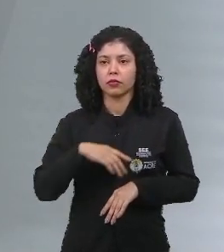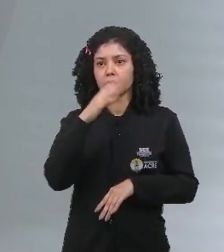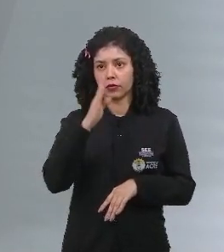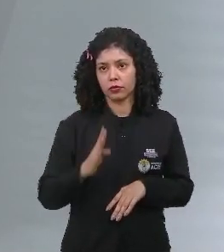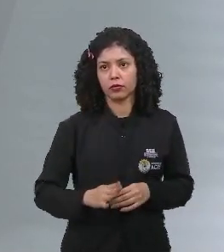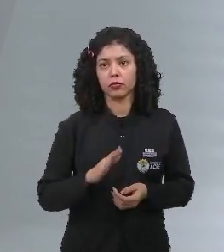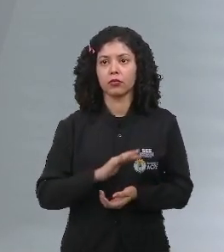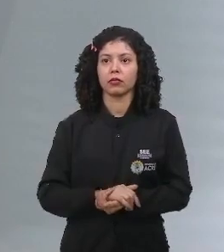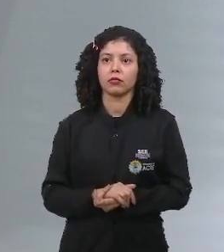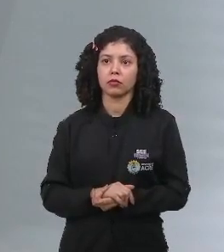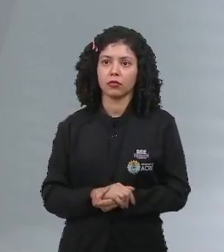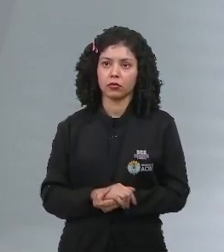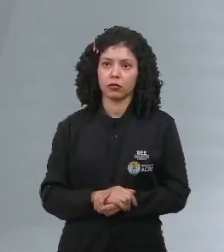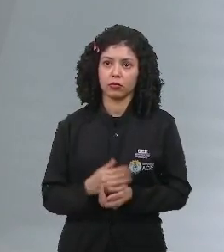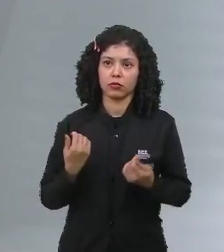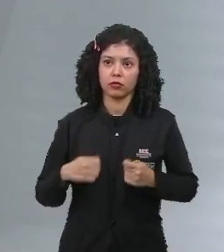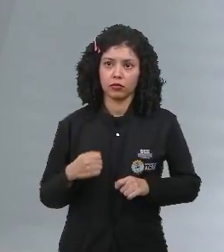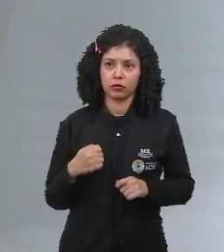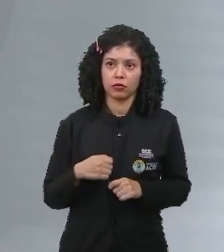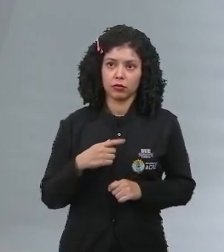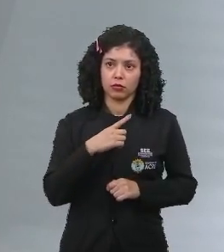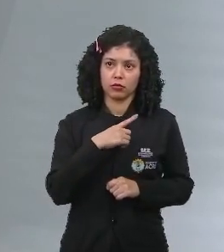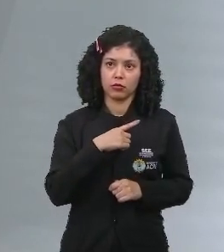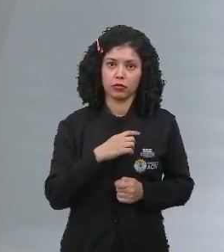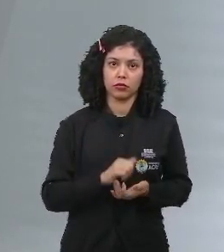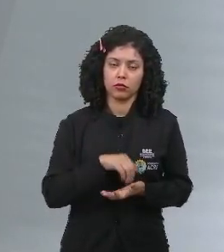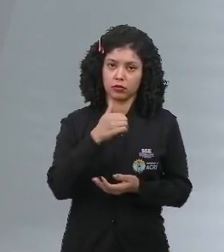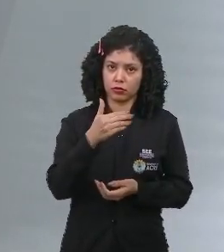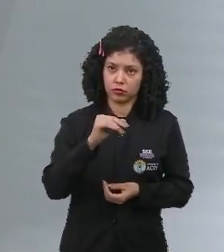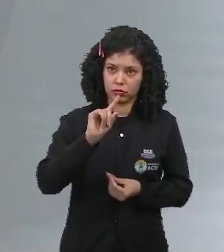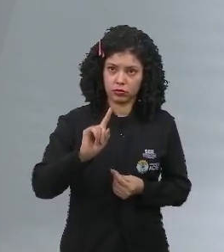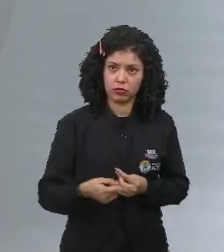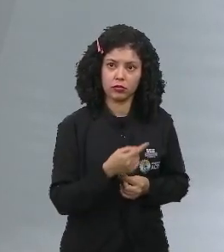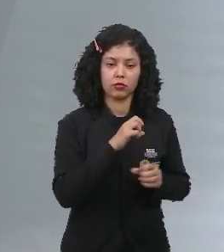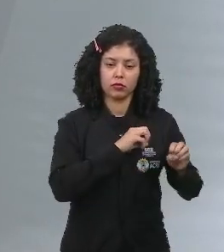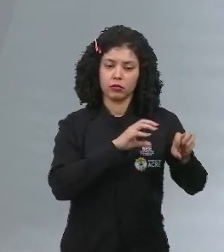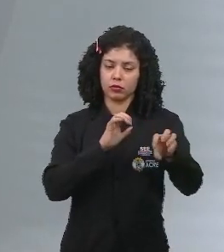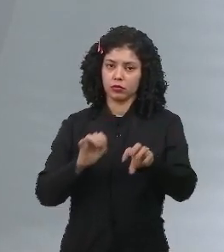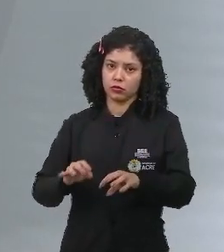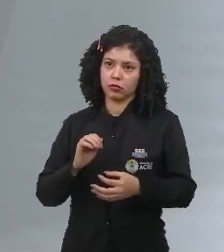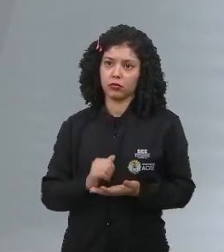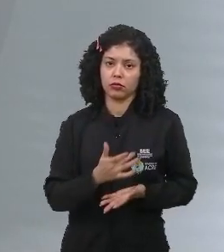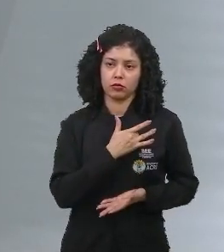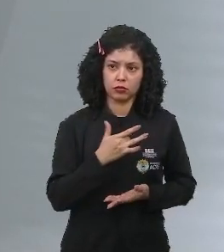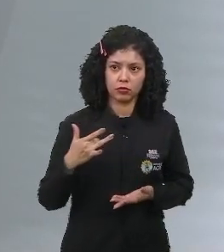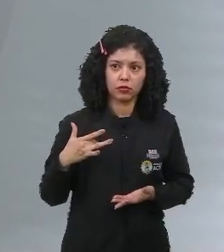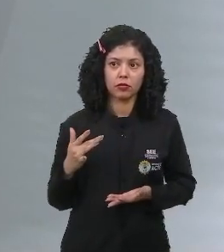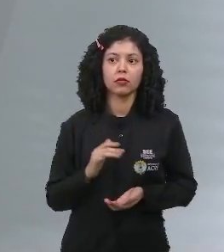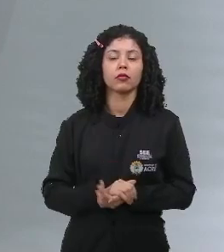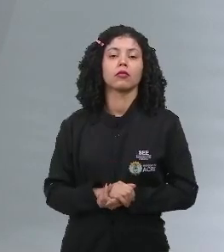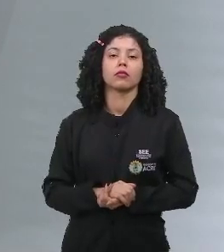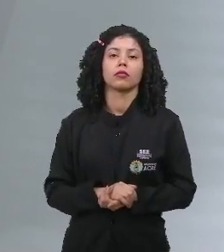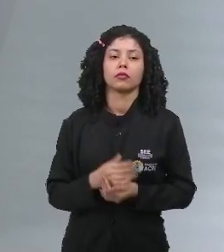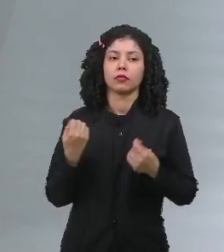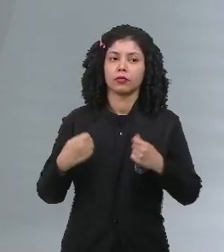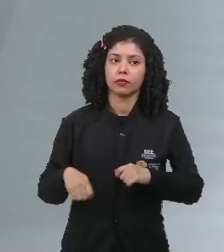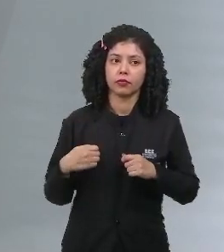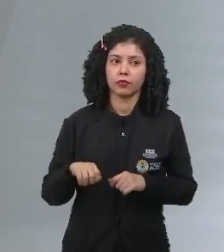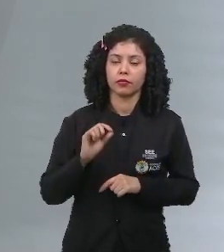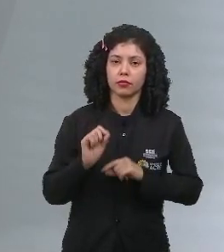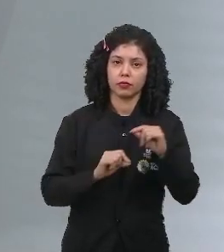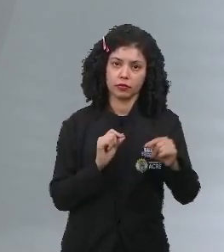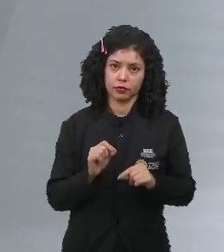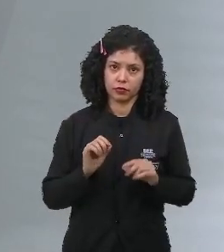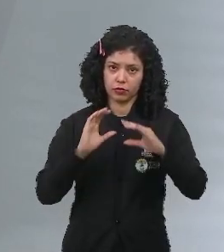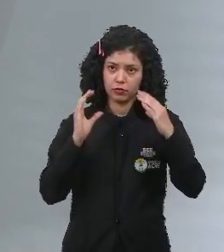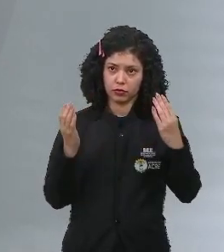brasileiro ele tenha que investir 10 milhões na educação ou na saúde e aí ele precisa de que o